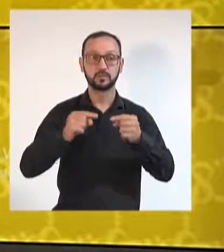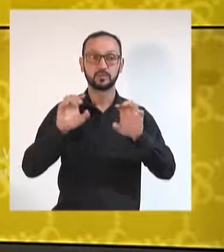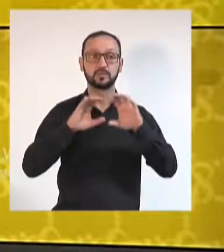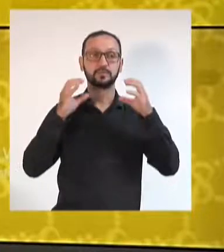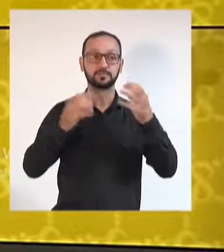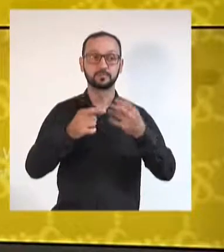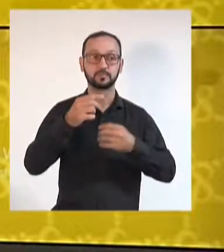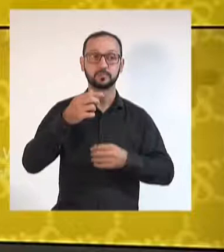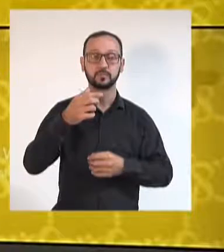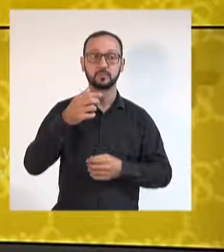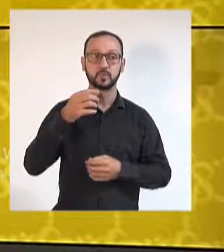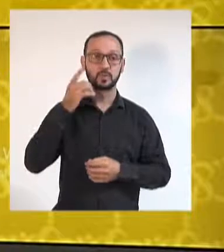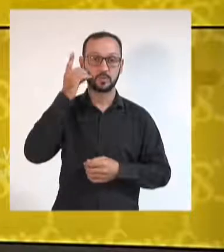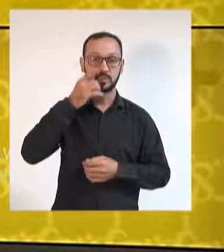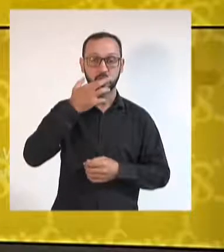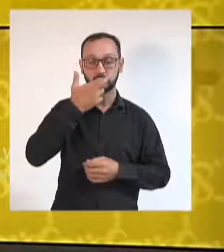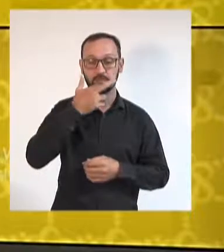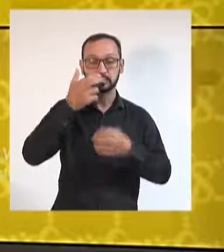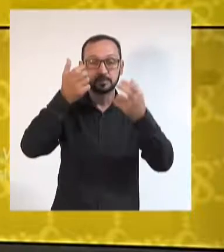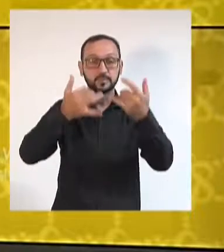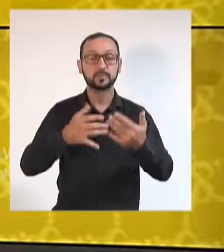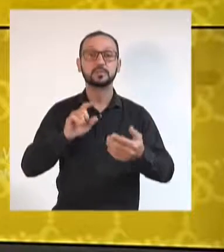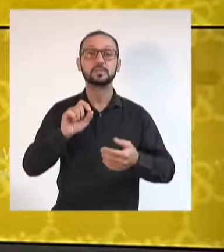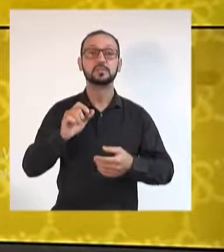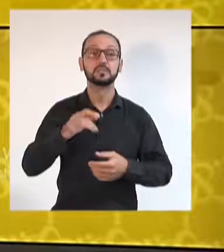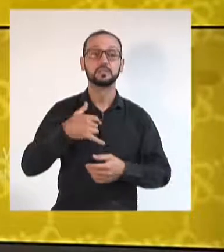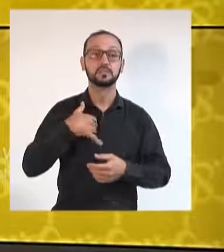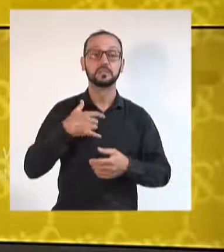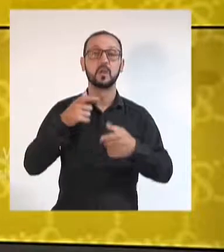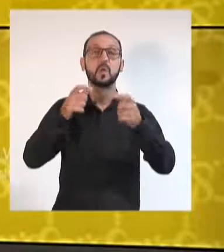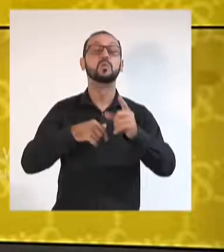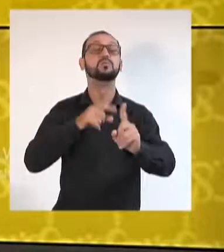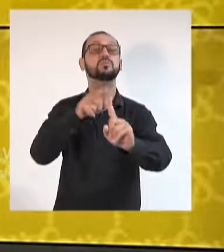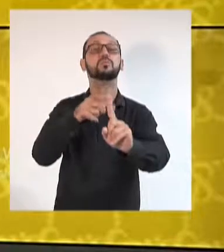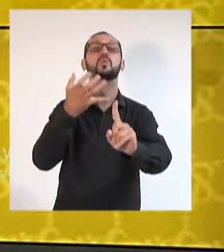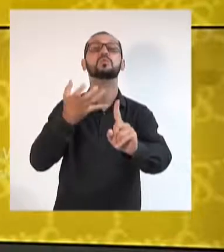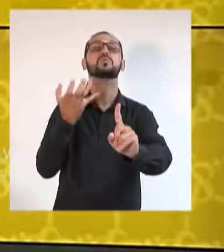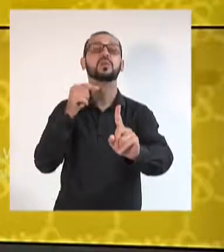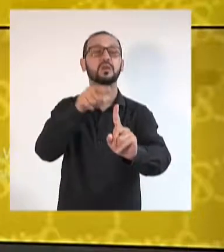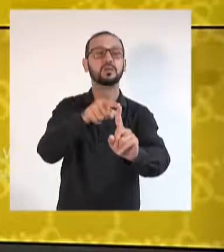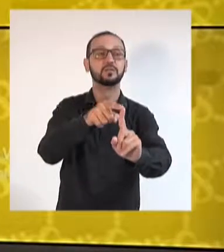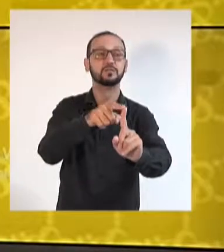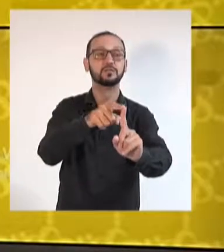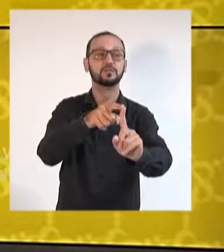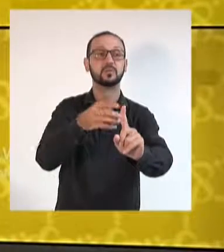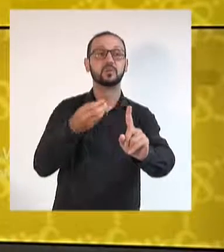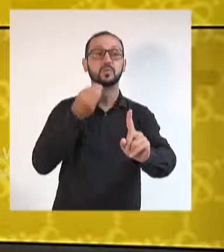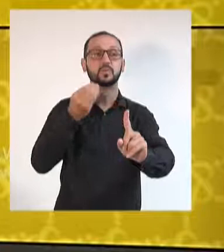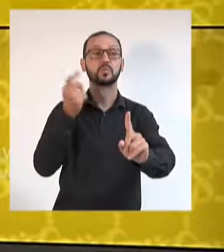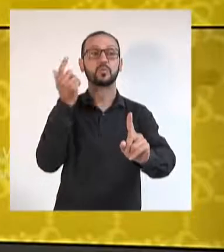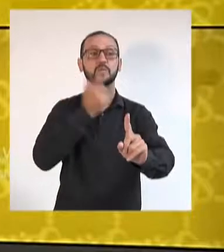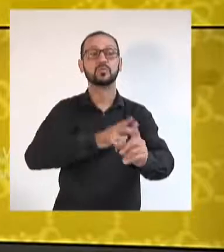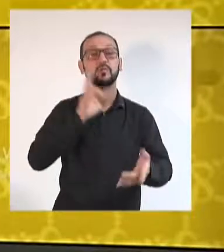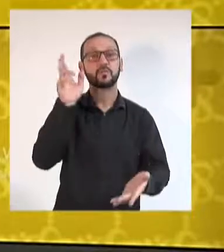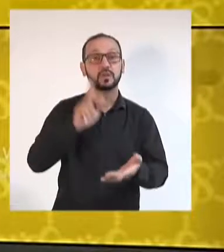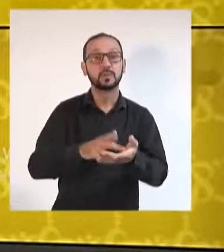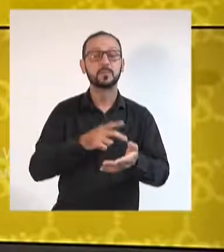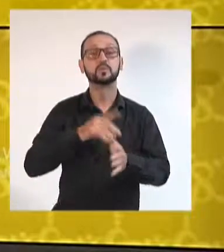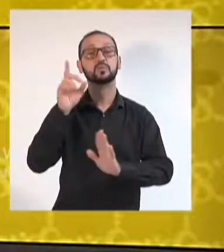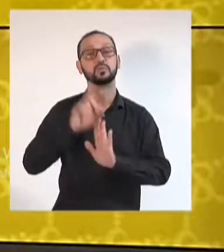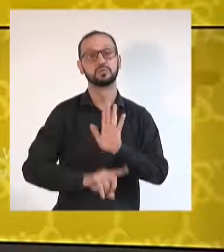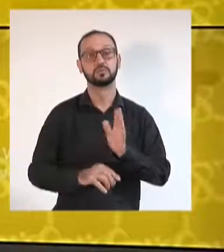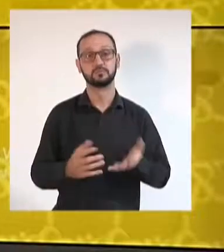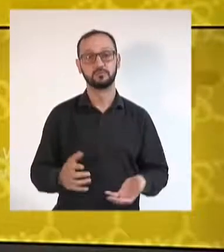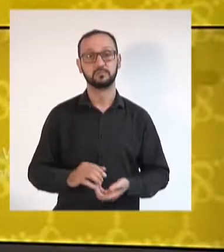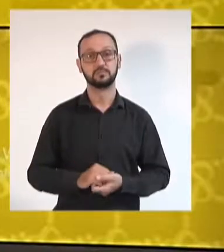falou brilhantemente no início que é assim, se eu não sei aonde eu quero chegar, como que eu vou realmente efetivar esses direitos?